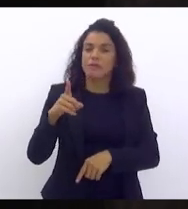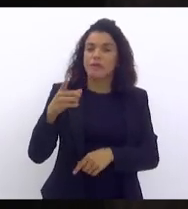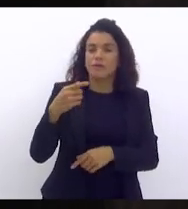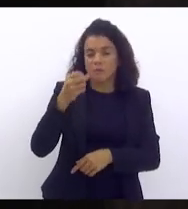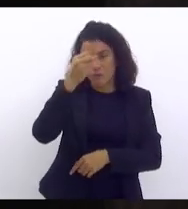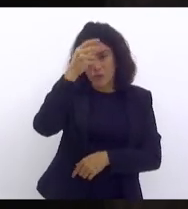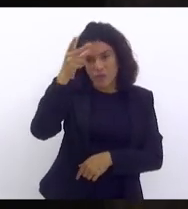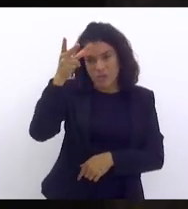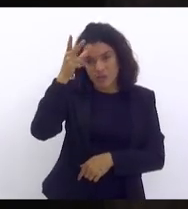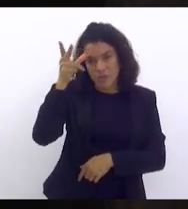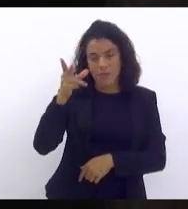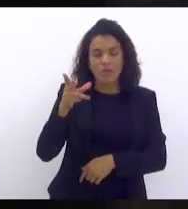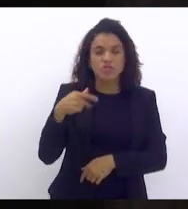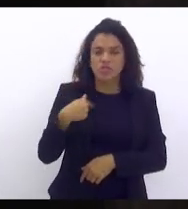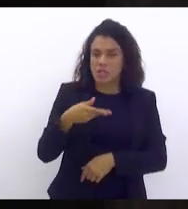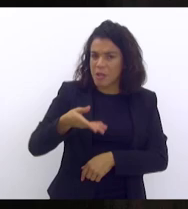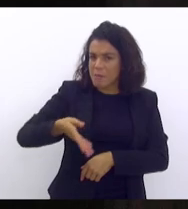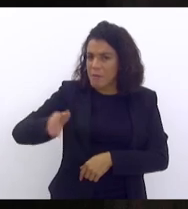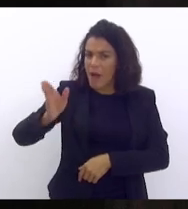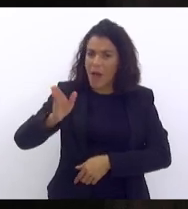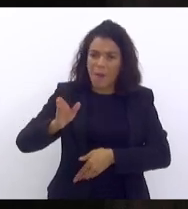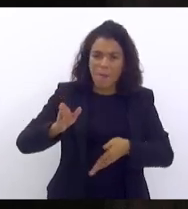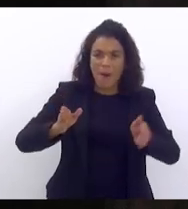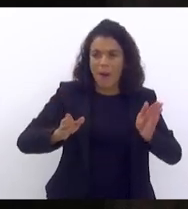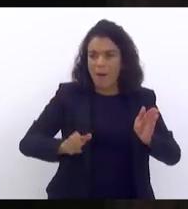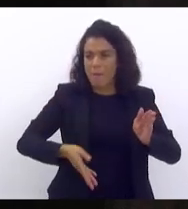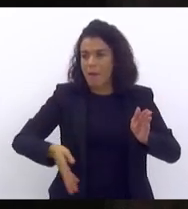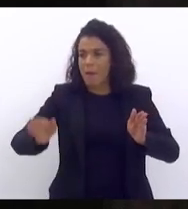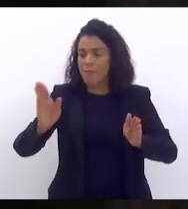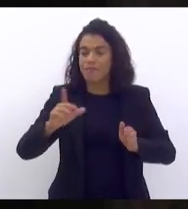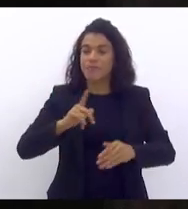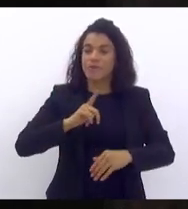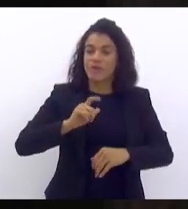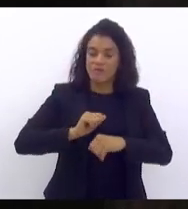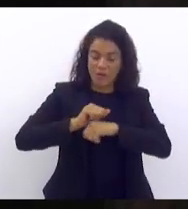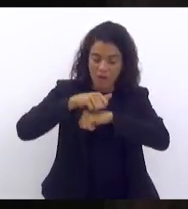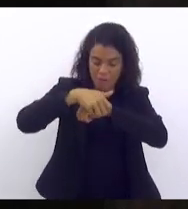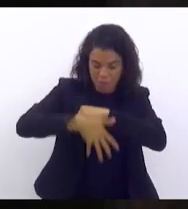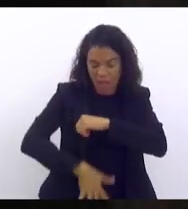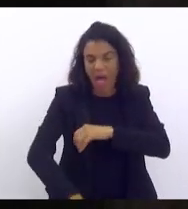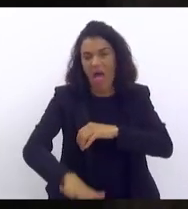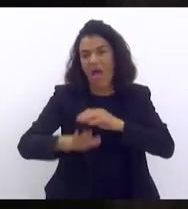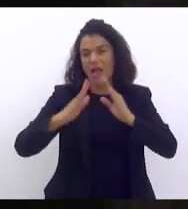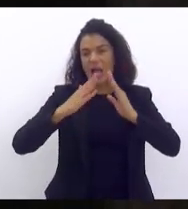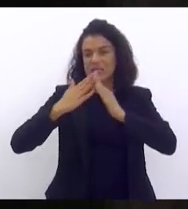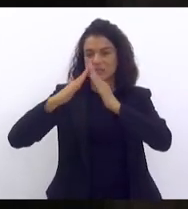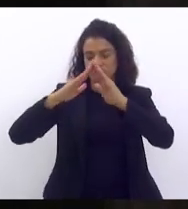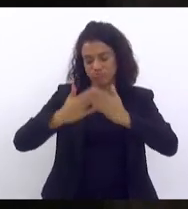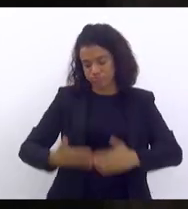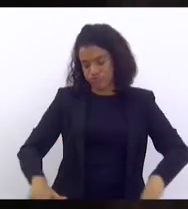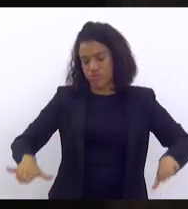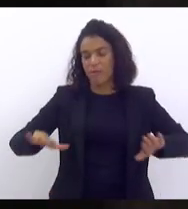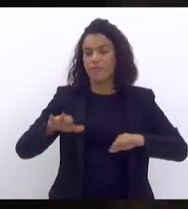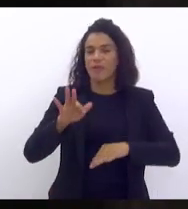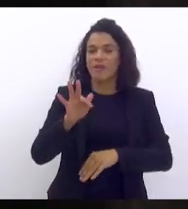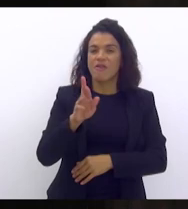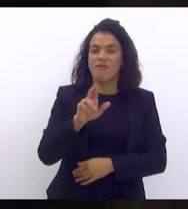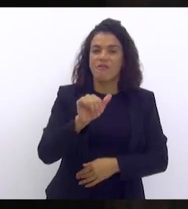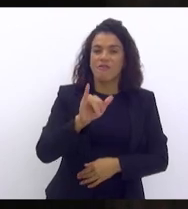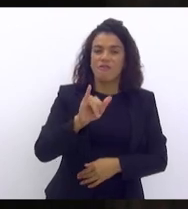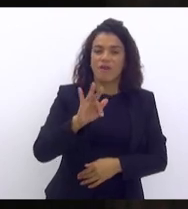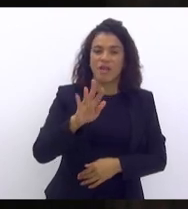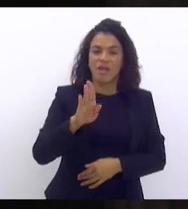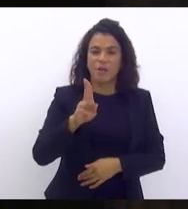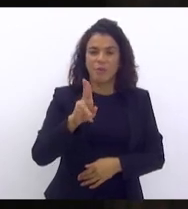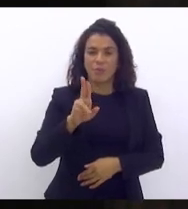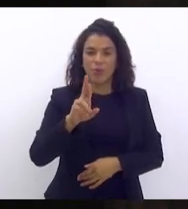municípios, tivemos em todos os lugares. Tivemos nas tragédias de Friburgo, né, auxiliando bombeiro, auxiliando todo tipo de problema que teve no